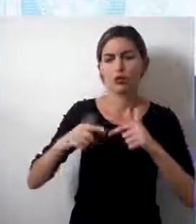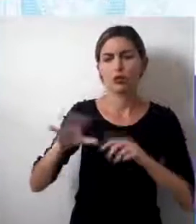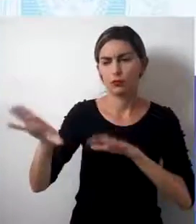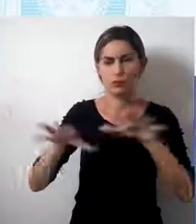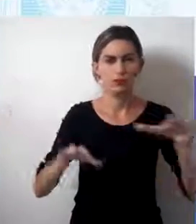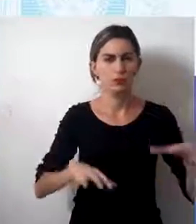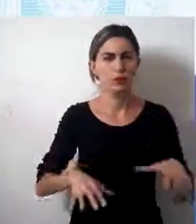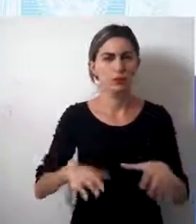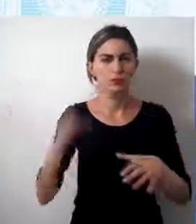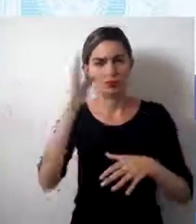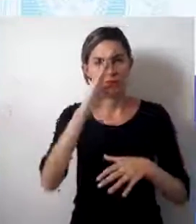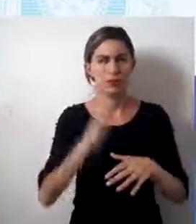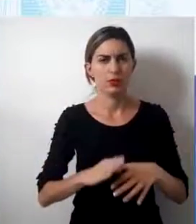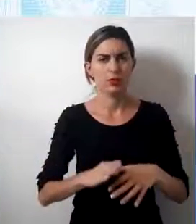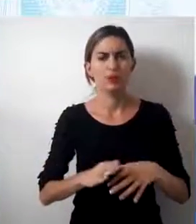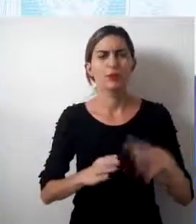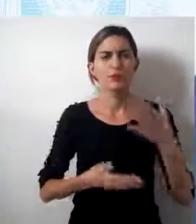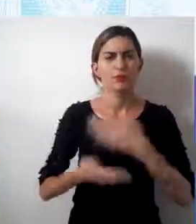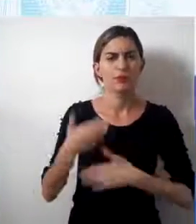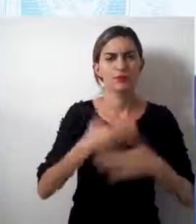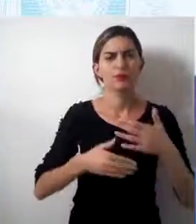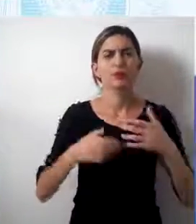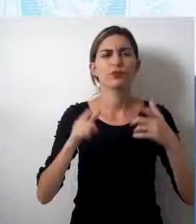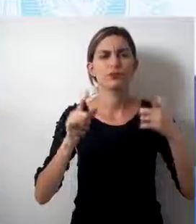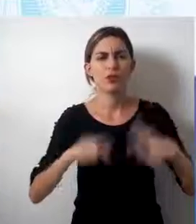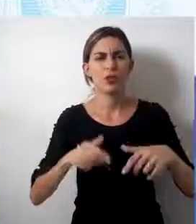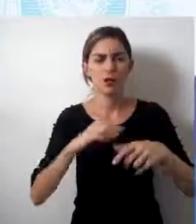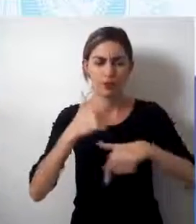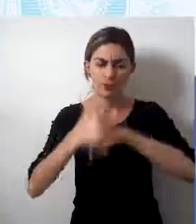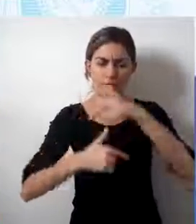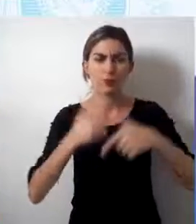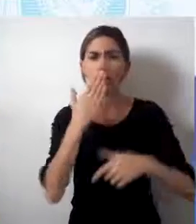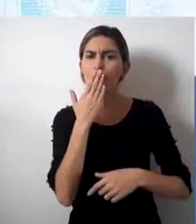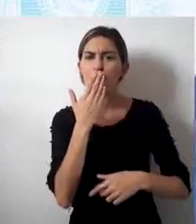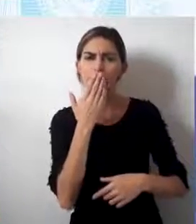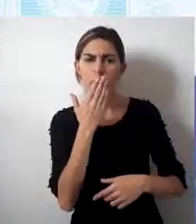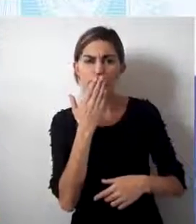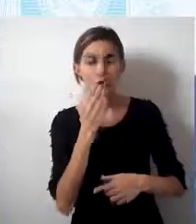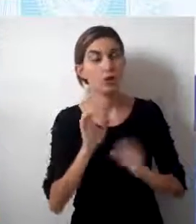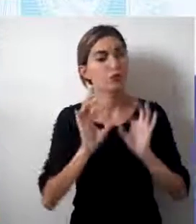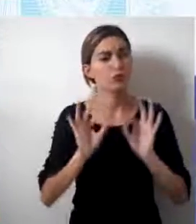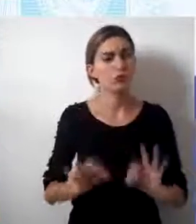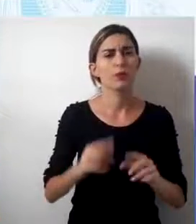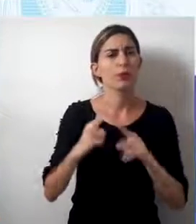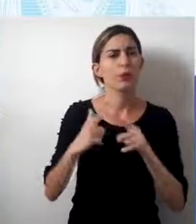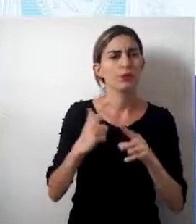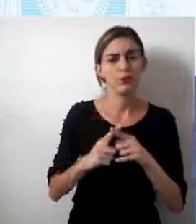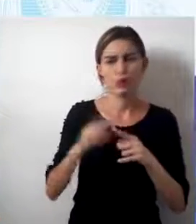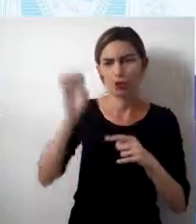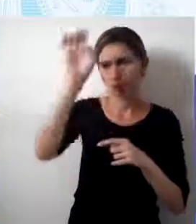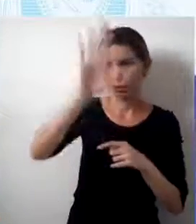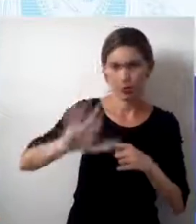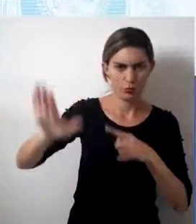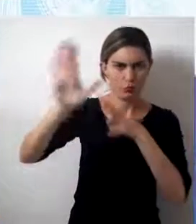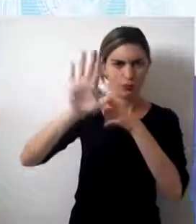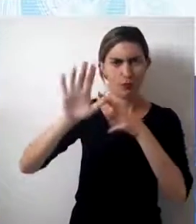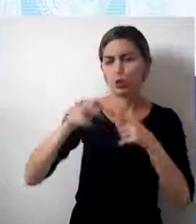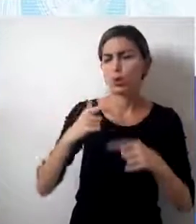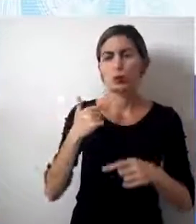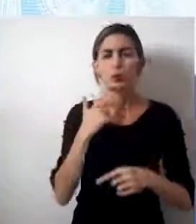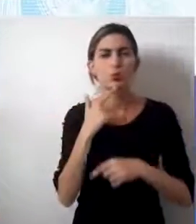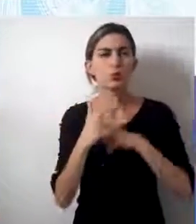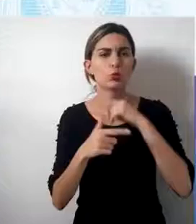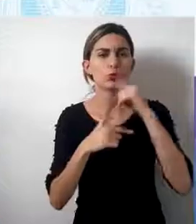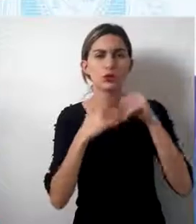no território brasileiro. A inviabilidade da mão de obra indígena se deu justamente porque os europeus